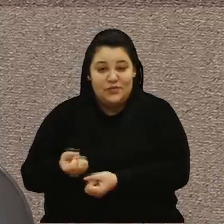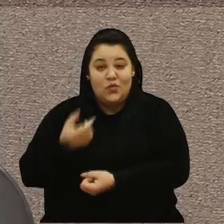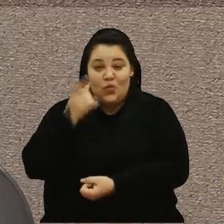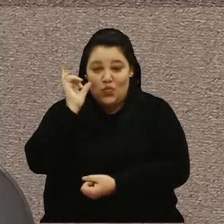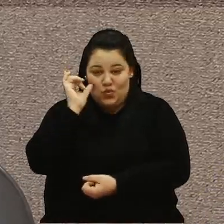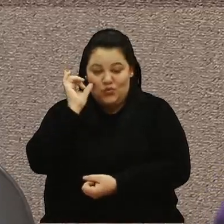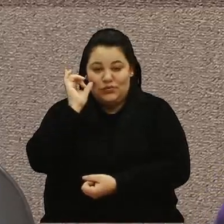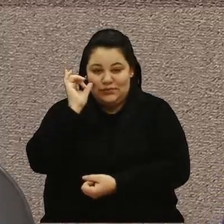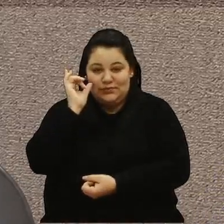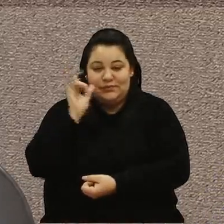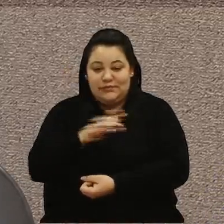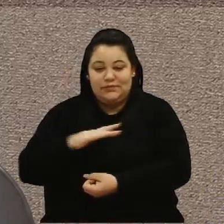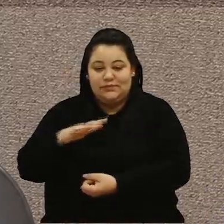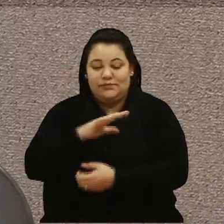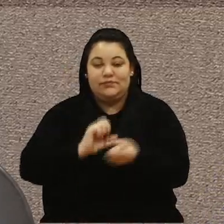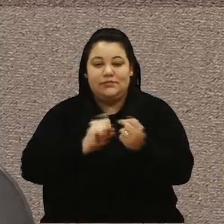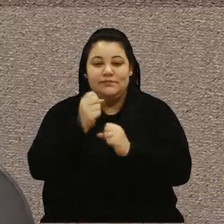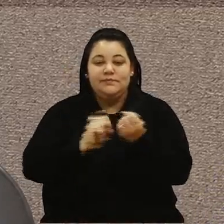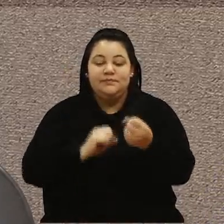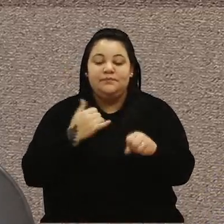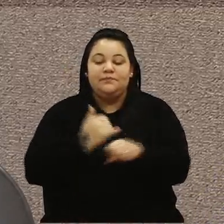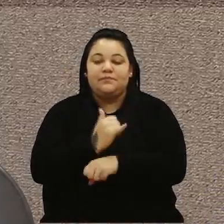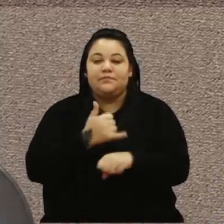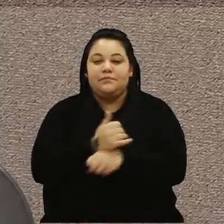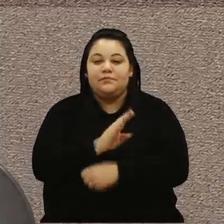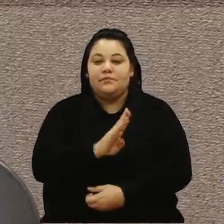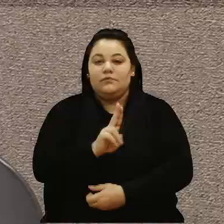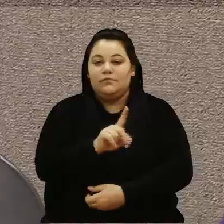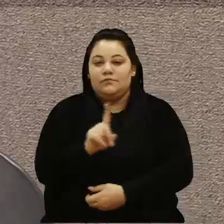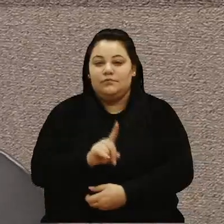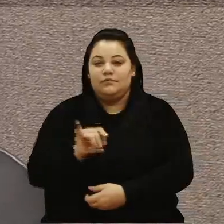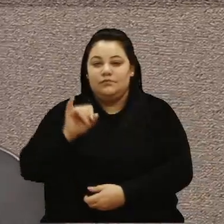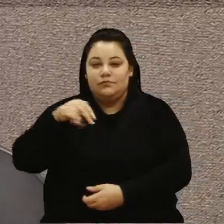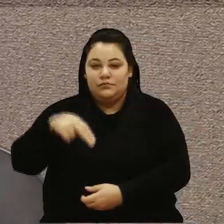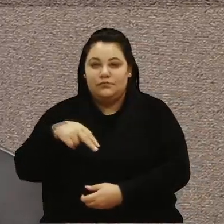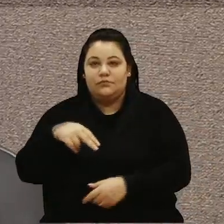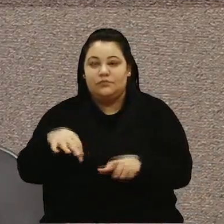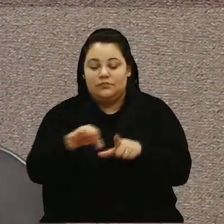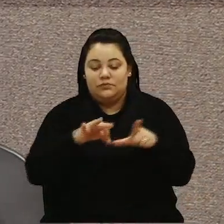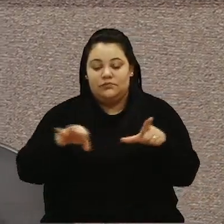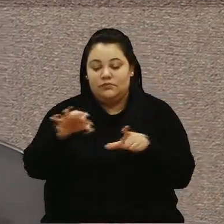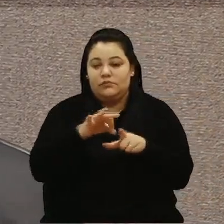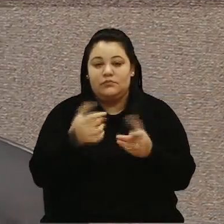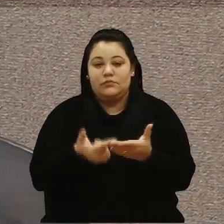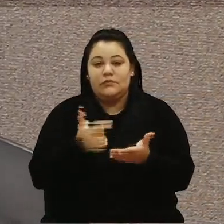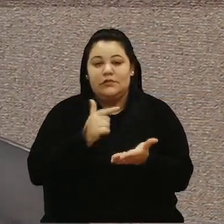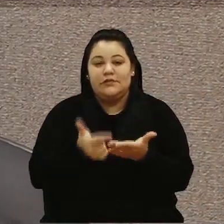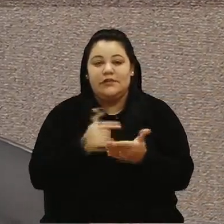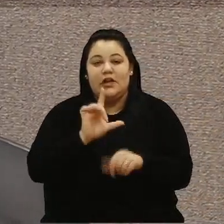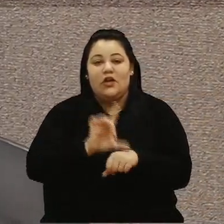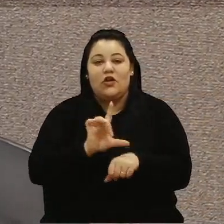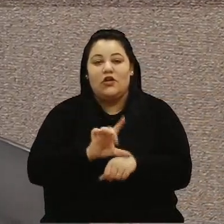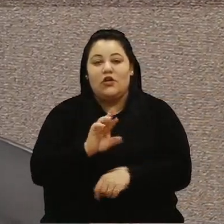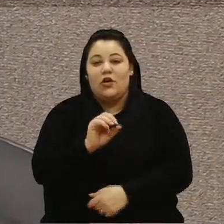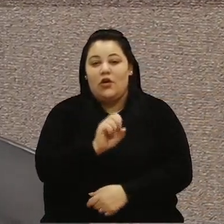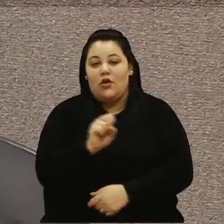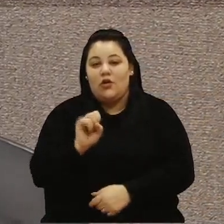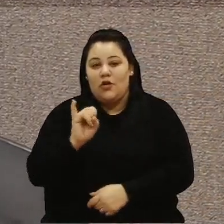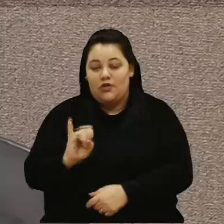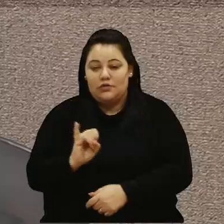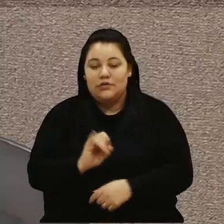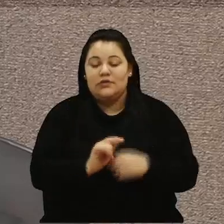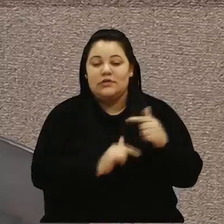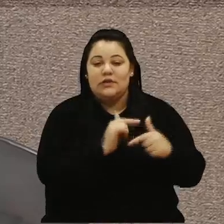na categoria Indústria pela Metalúrgica Buzin, na categoria Comércio pela Livraria Rossi, na categoria Serviços pela